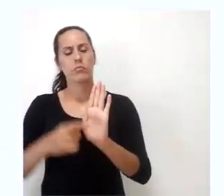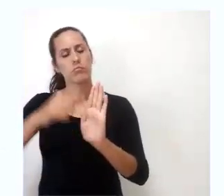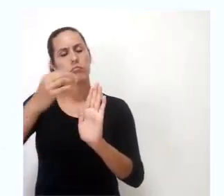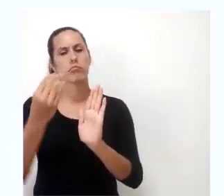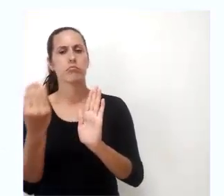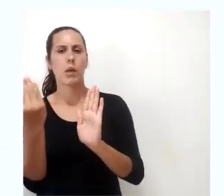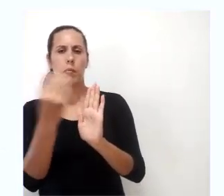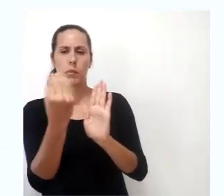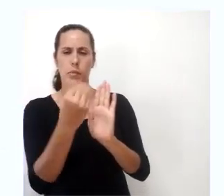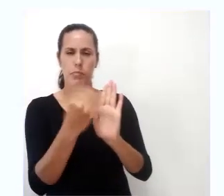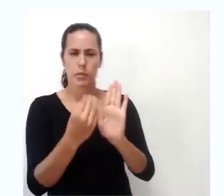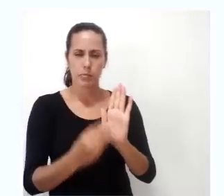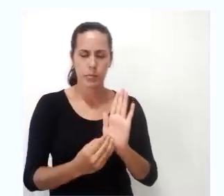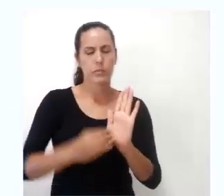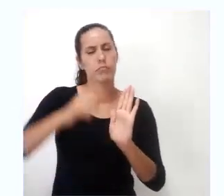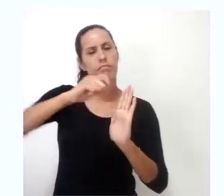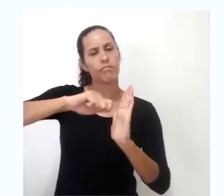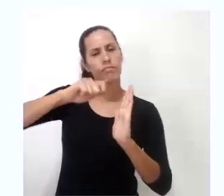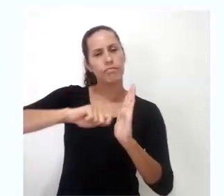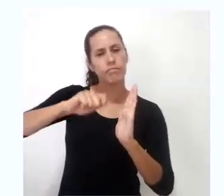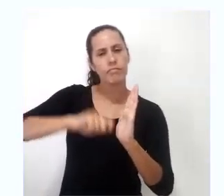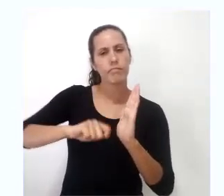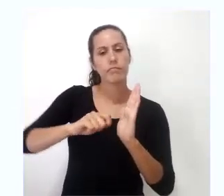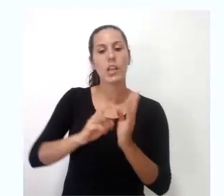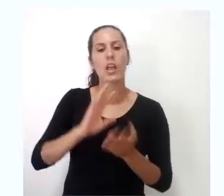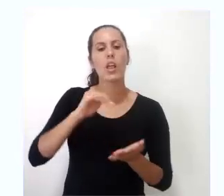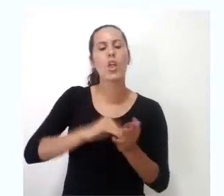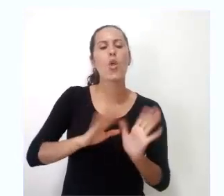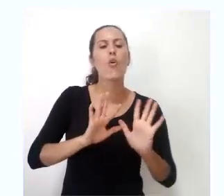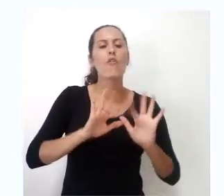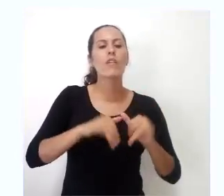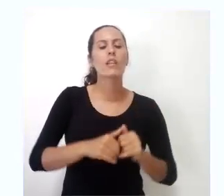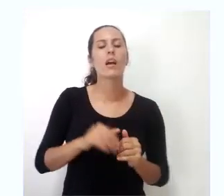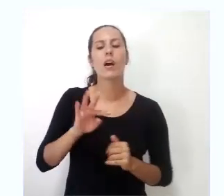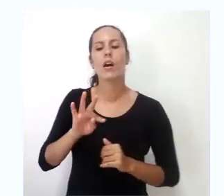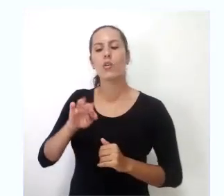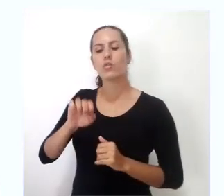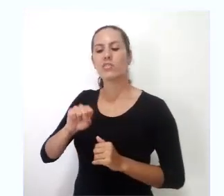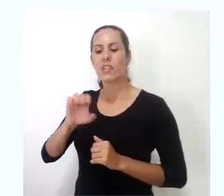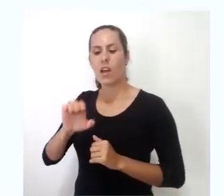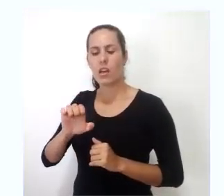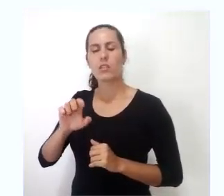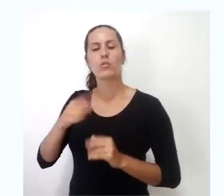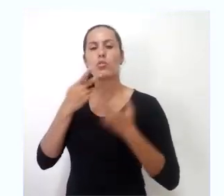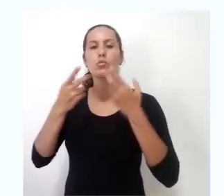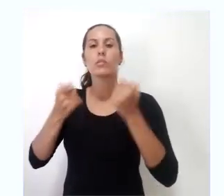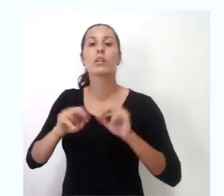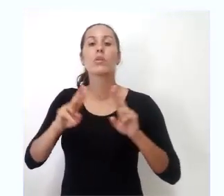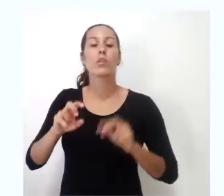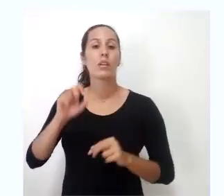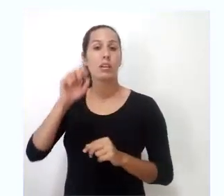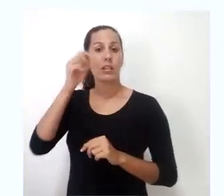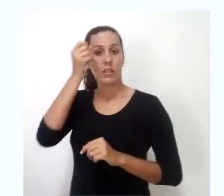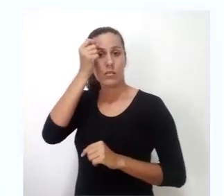vai discorrer sobre a tese, você vai concluir sobre a tese. Quando eu falo tese, é a ideia,